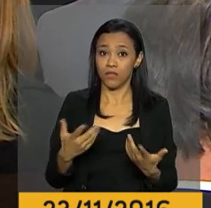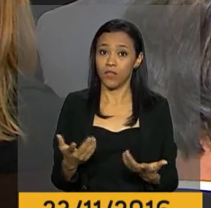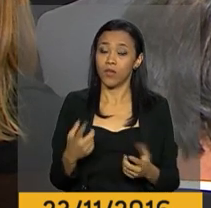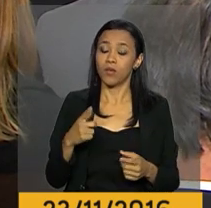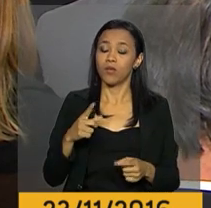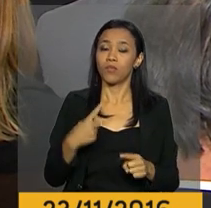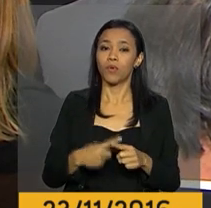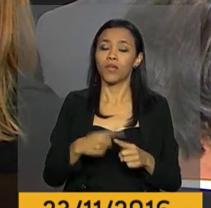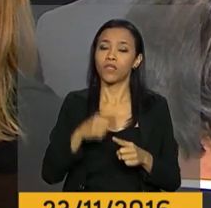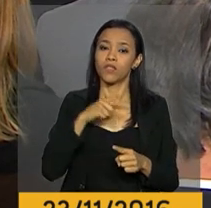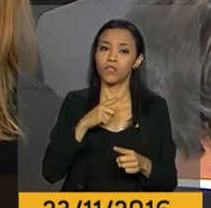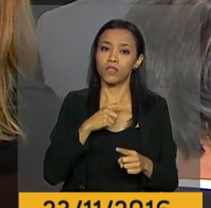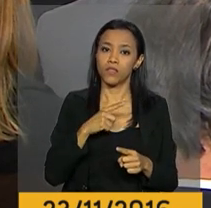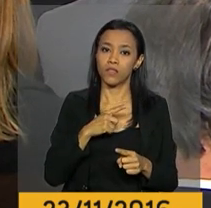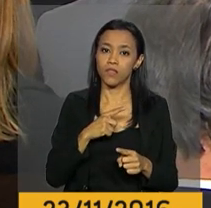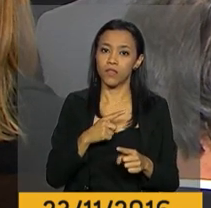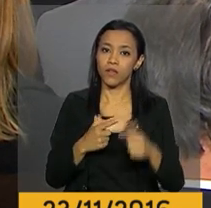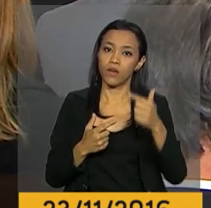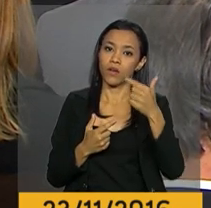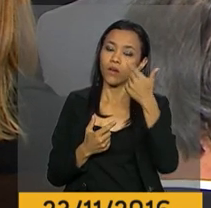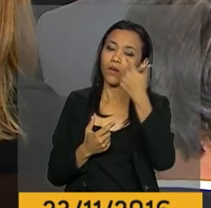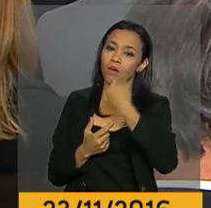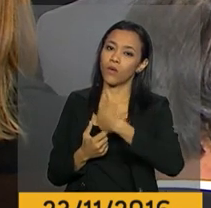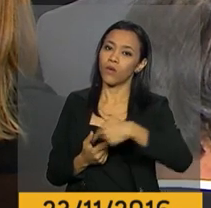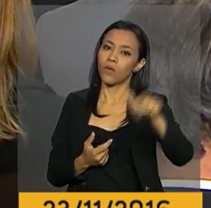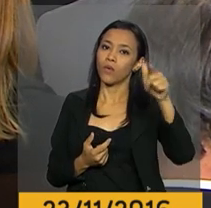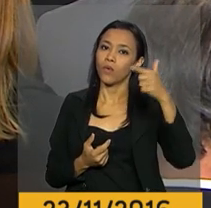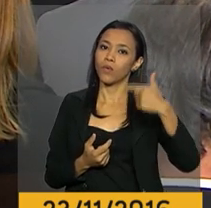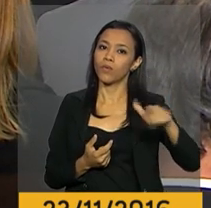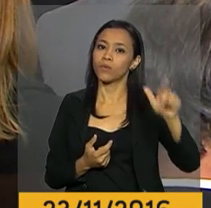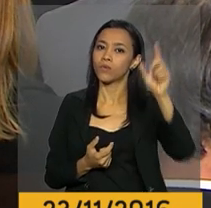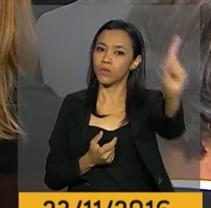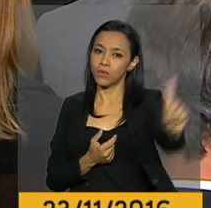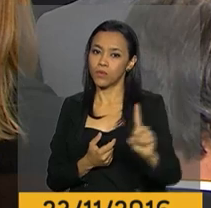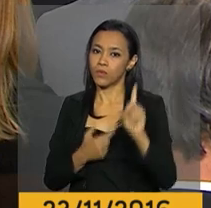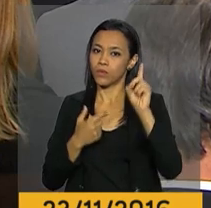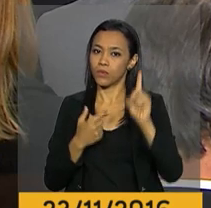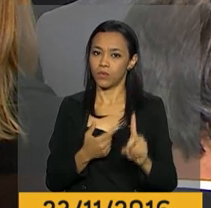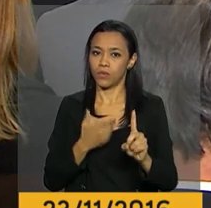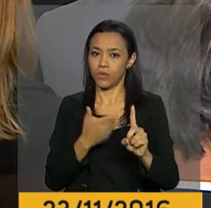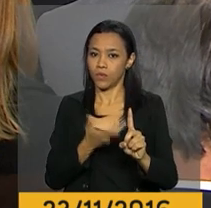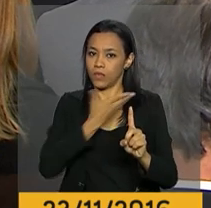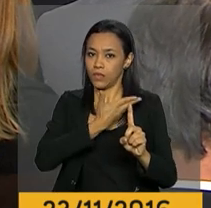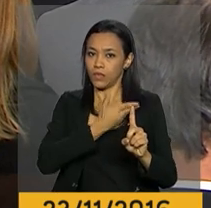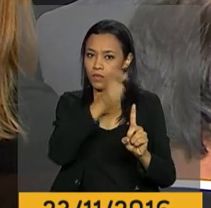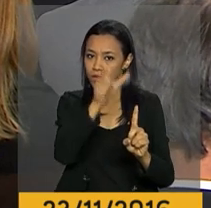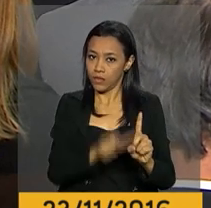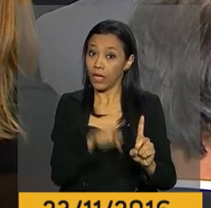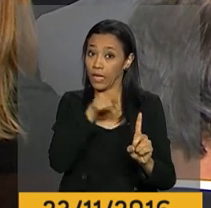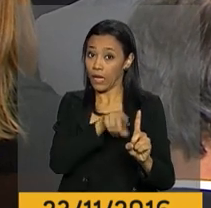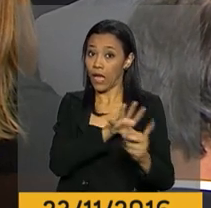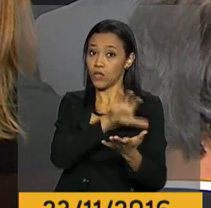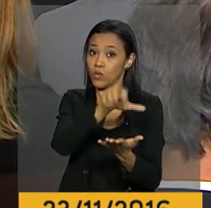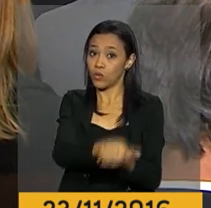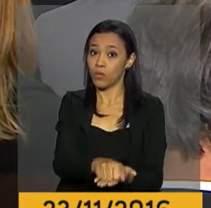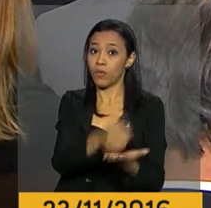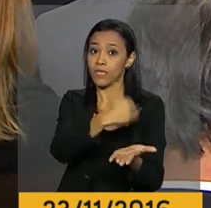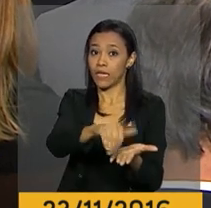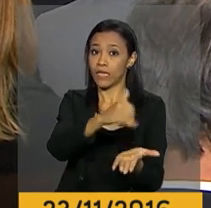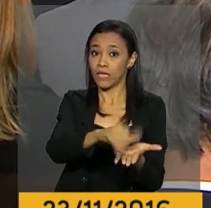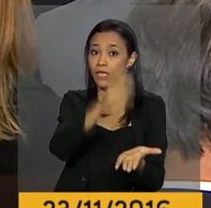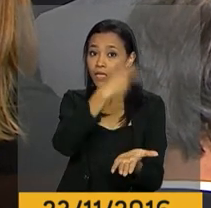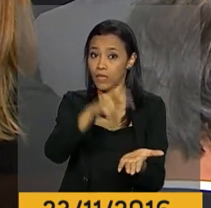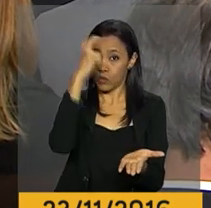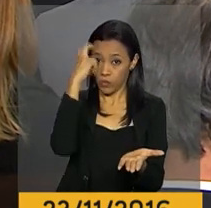havia outra outra outro companheiro já ocupando a secretaria da cultura e as